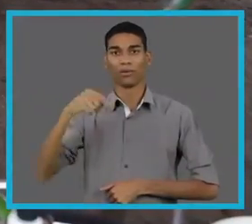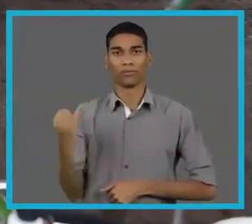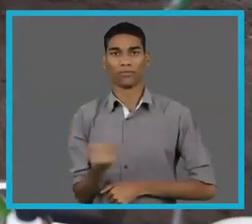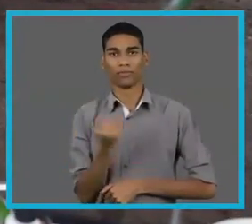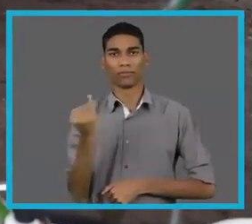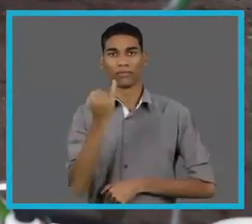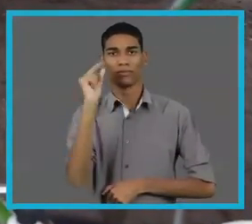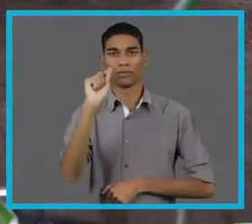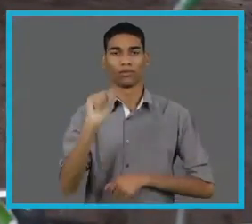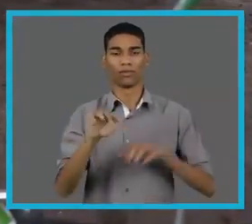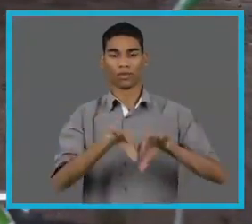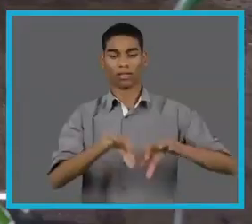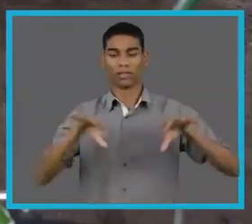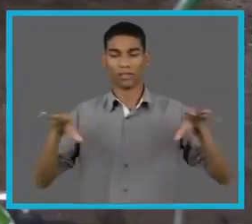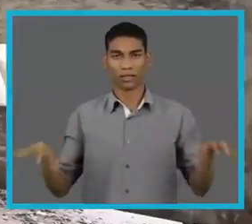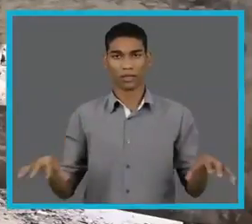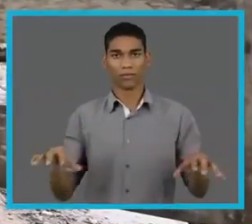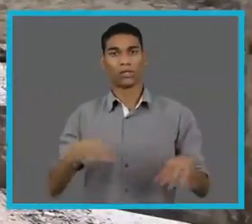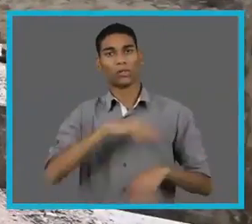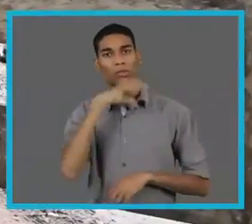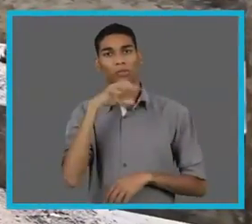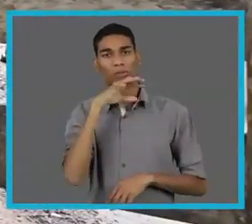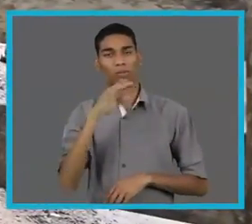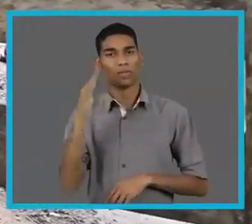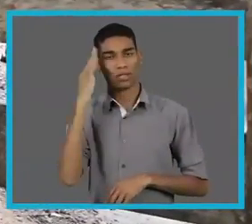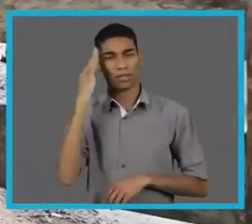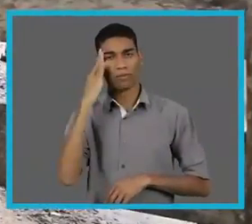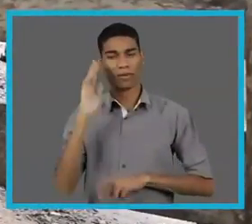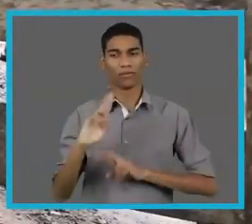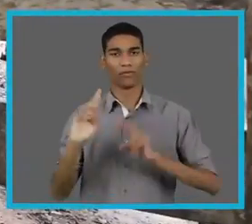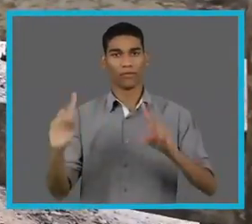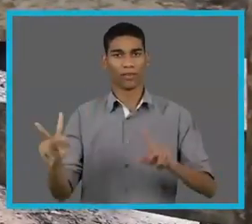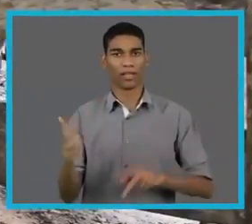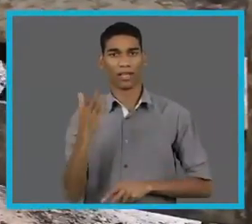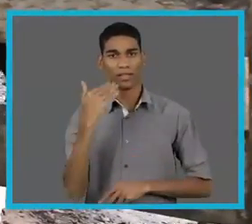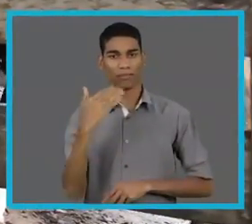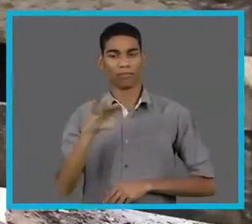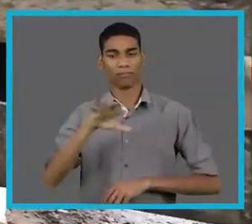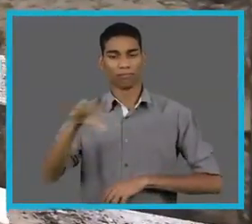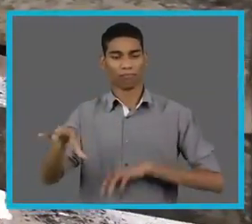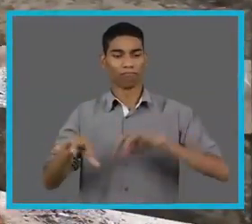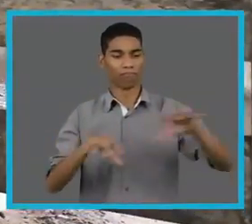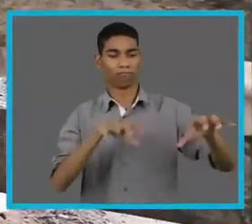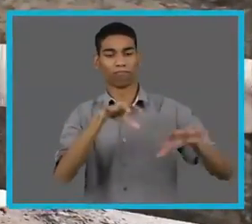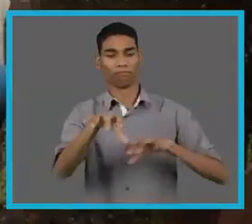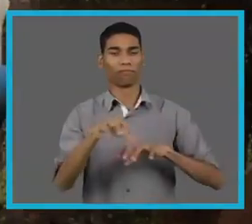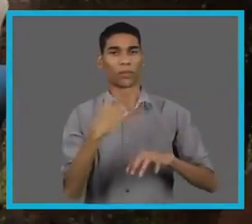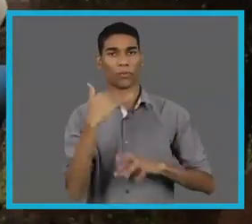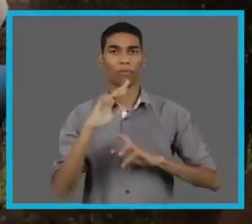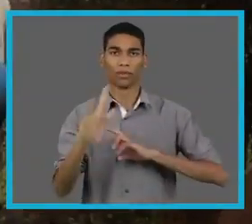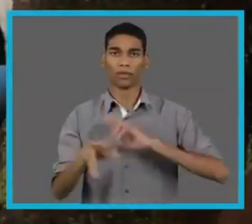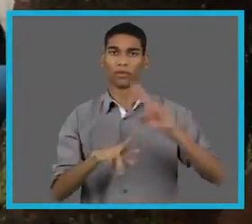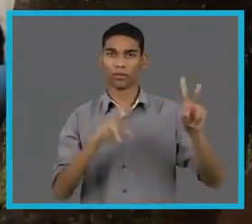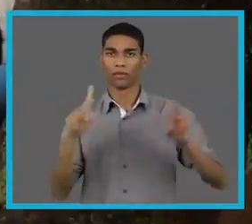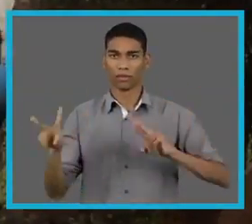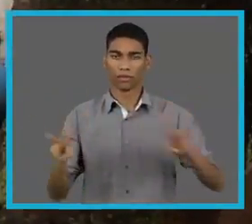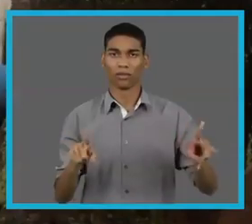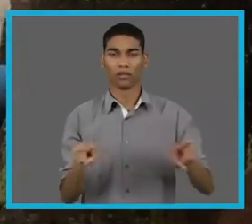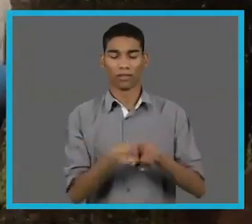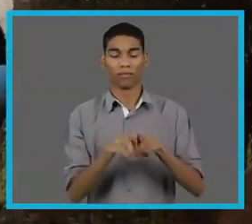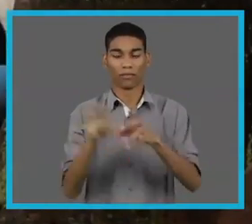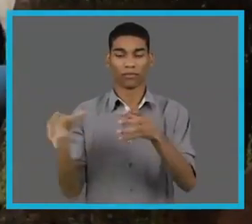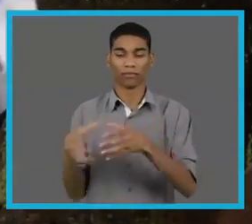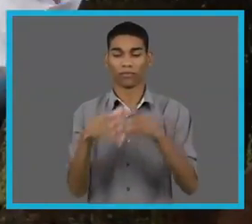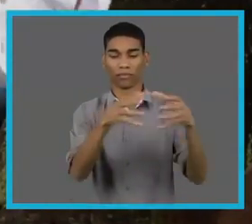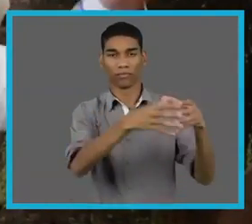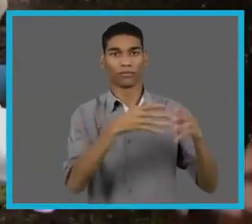ação importante é separar os animais e diferenciar a alimentação para cada grupo do rebanho. Então, fazer como ele faz, ele divide